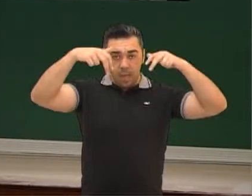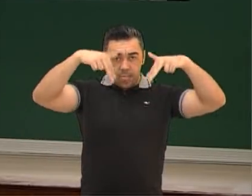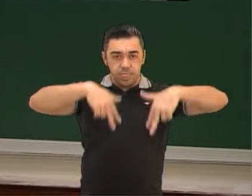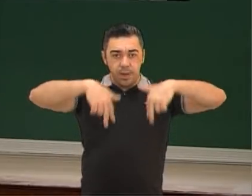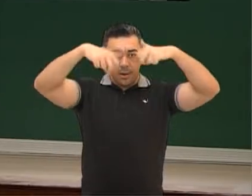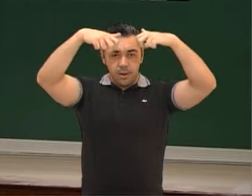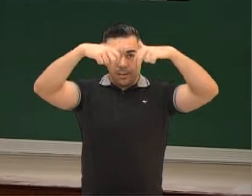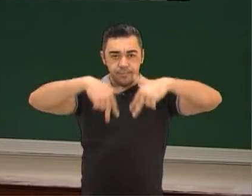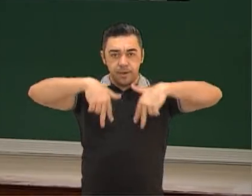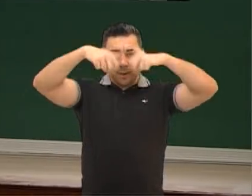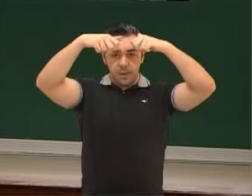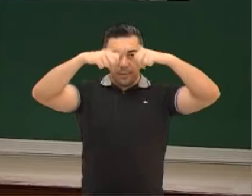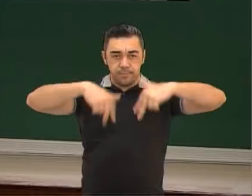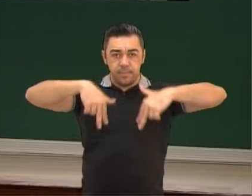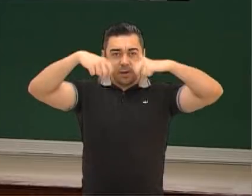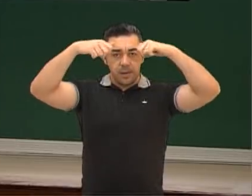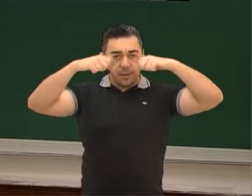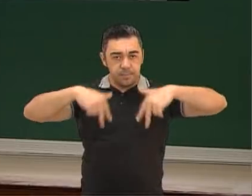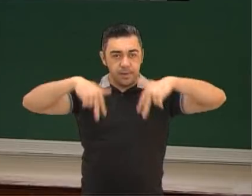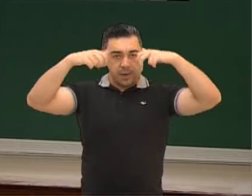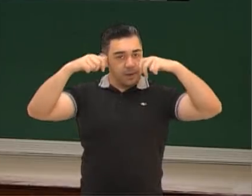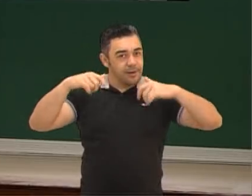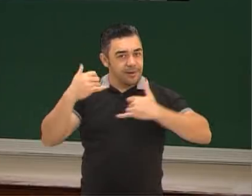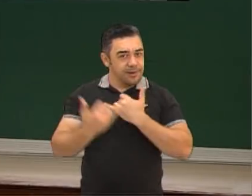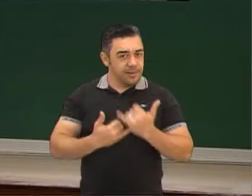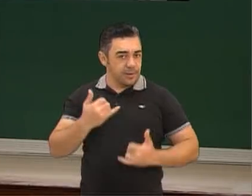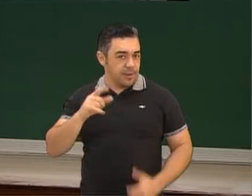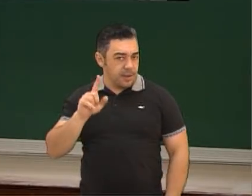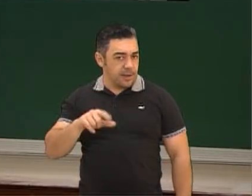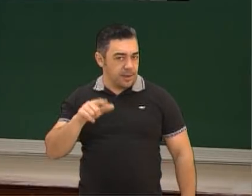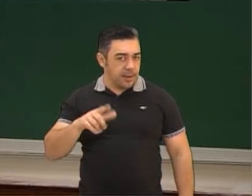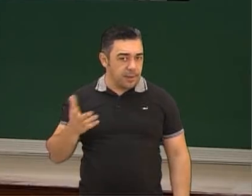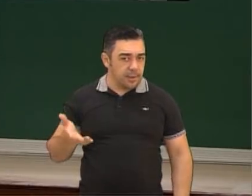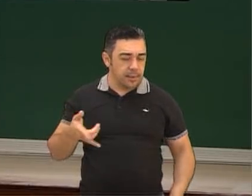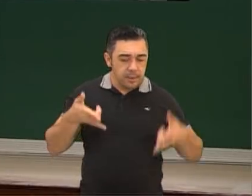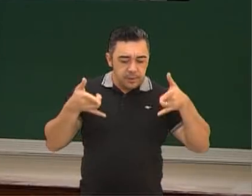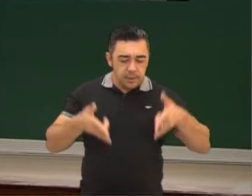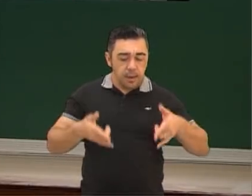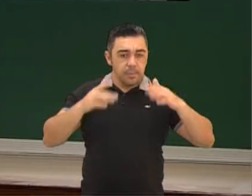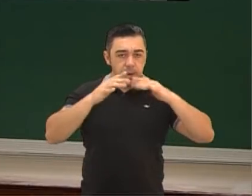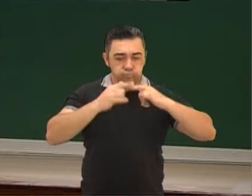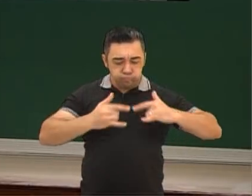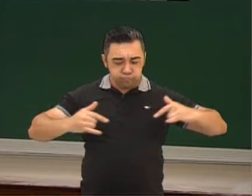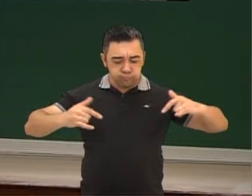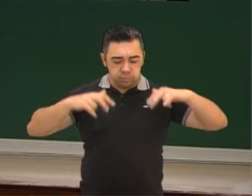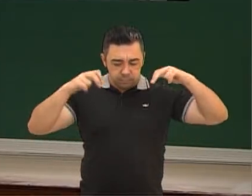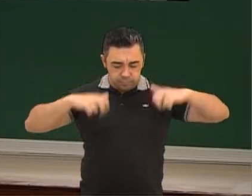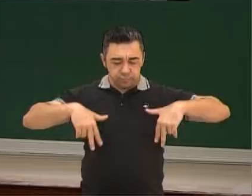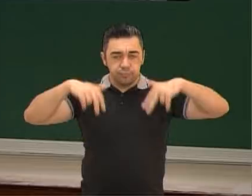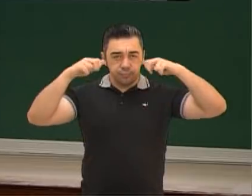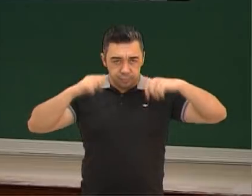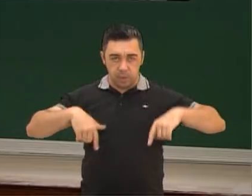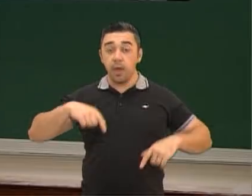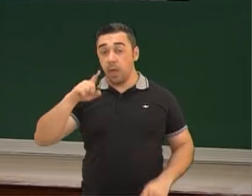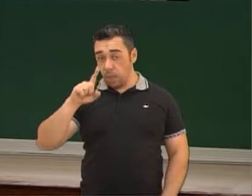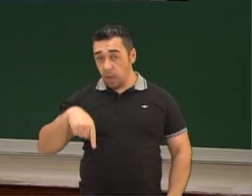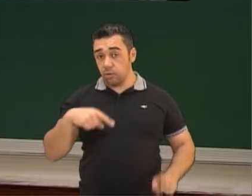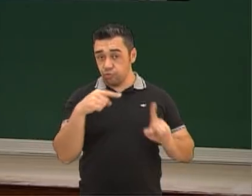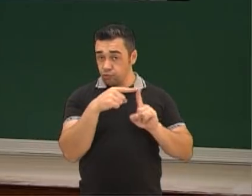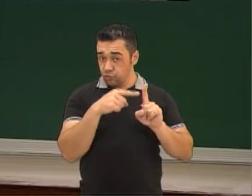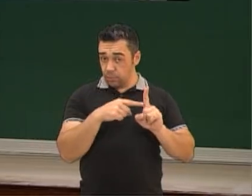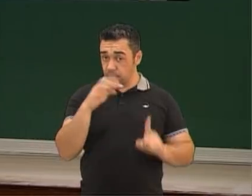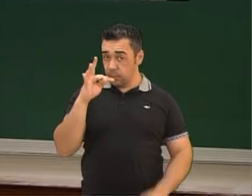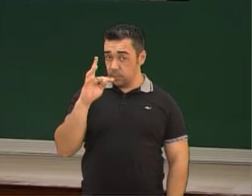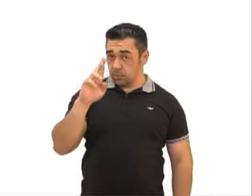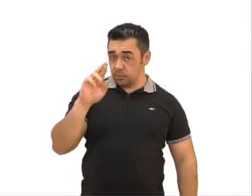cama elástica. Isso! A cama elástica, ela é um tipo de trampolim, né? Mas vamos